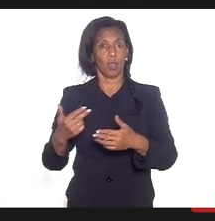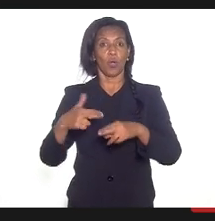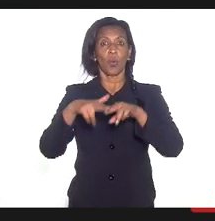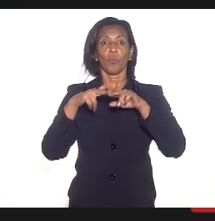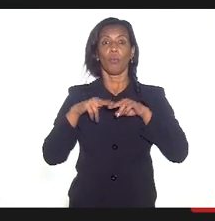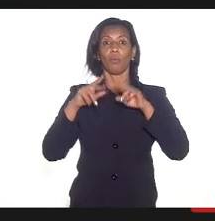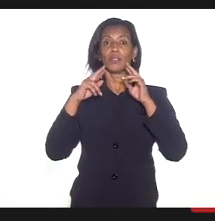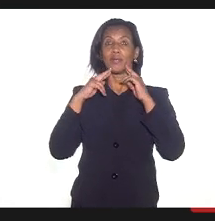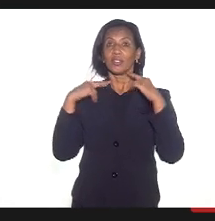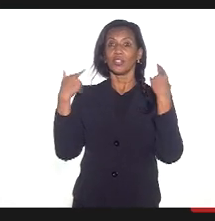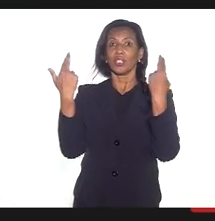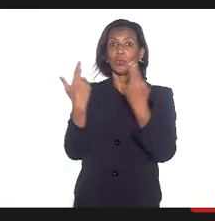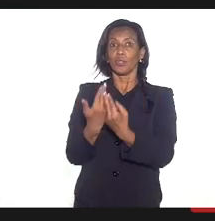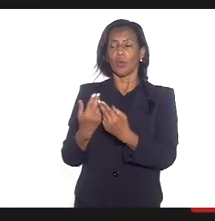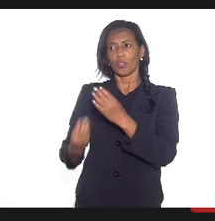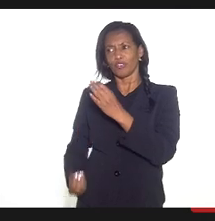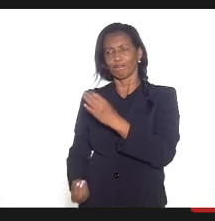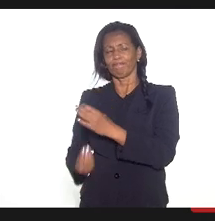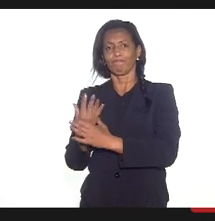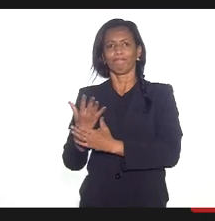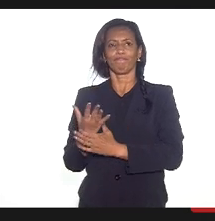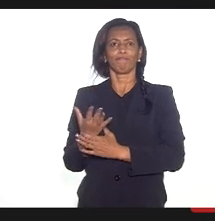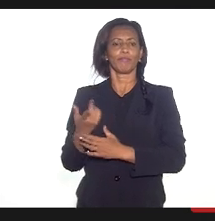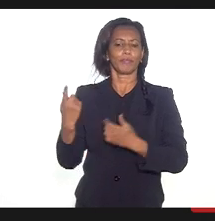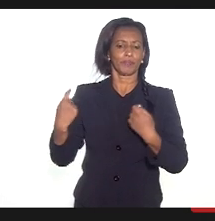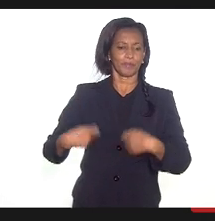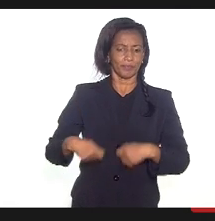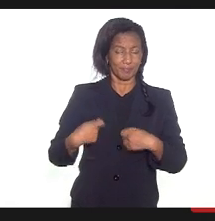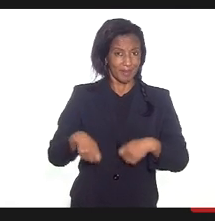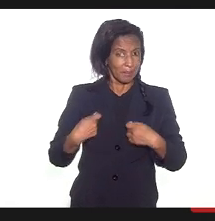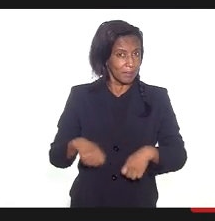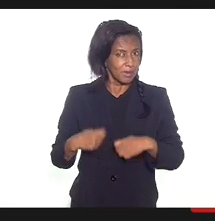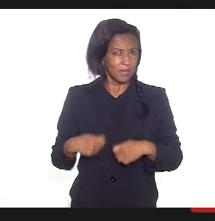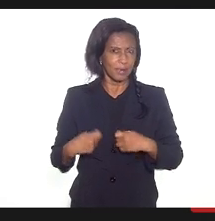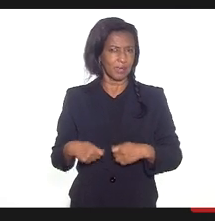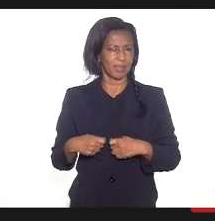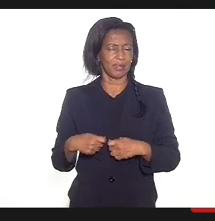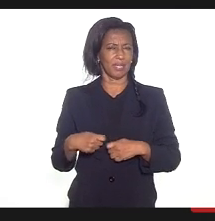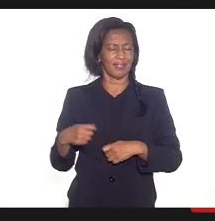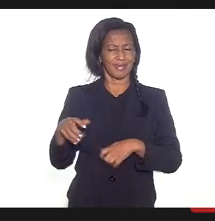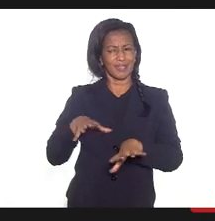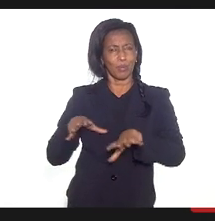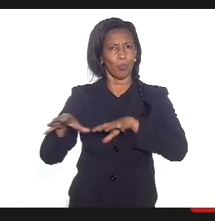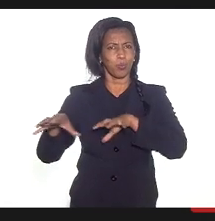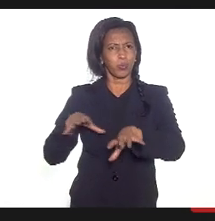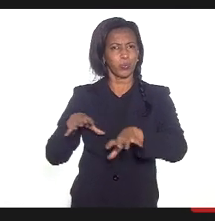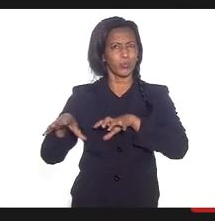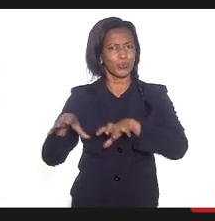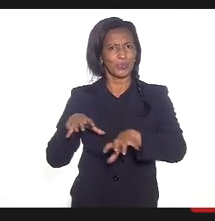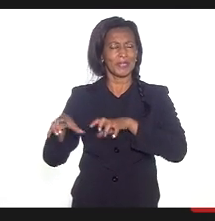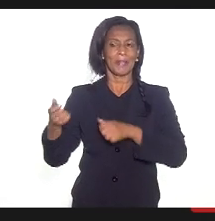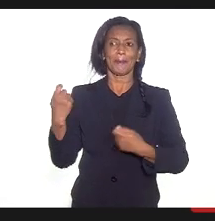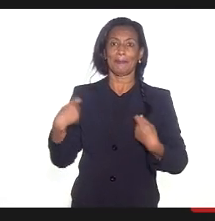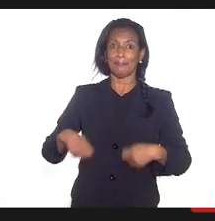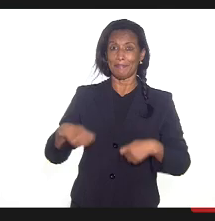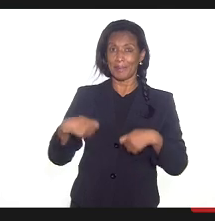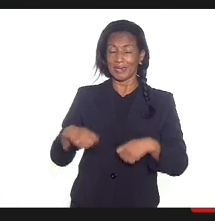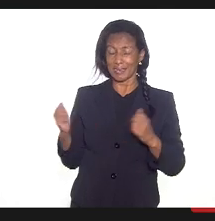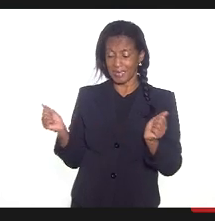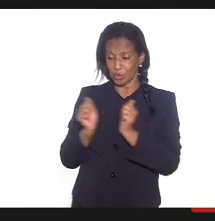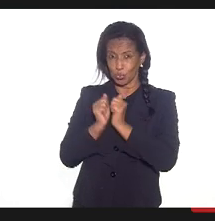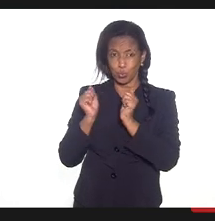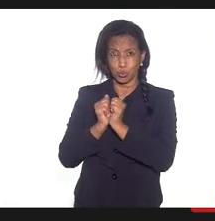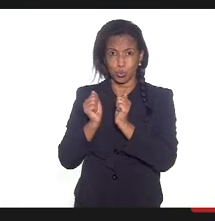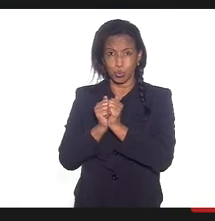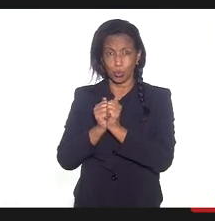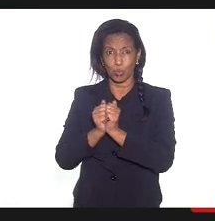reuniões que a gente cria, né? A gente necessita desse movimento, né? A gente necessita estar junto e